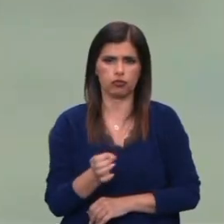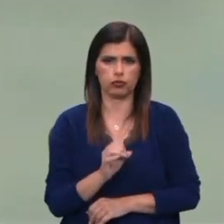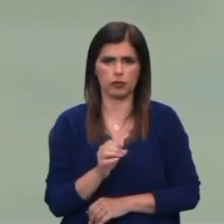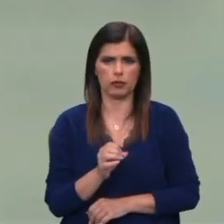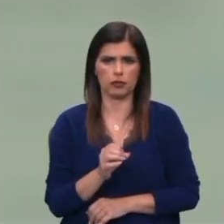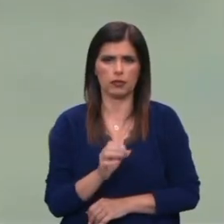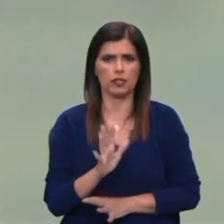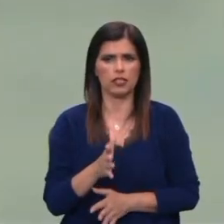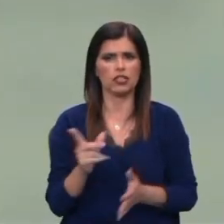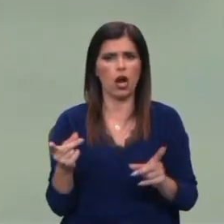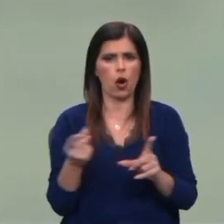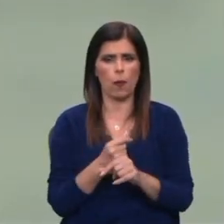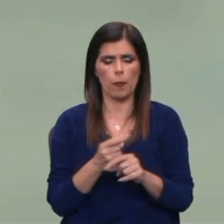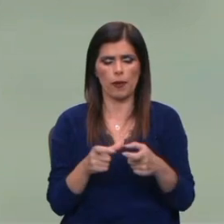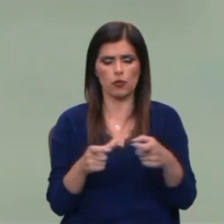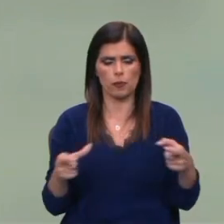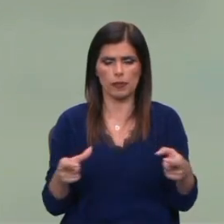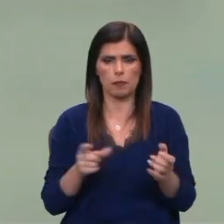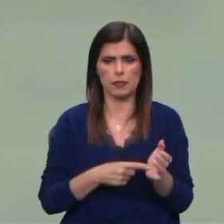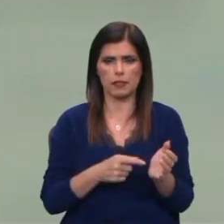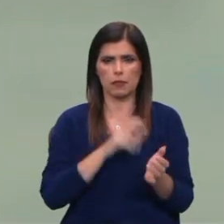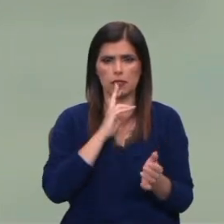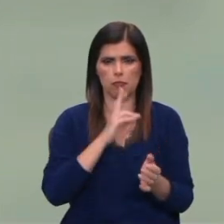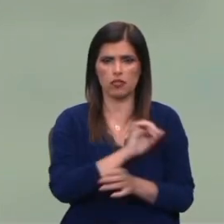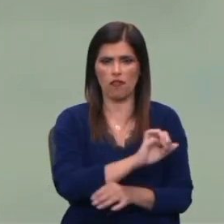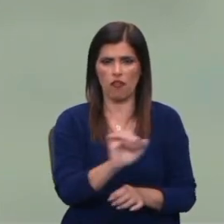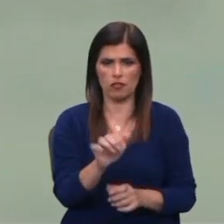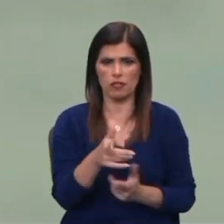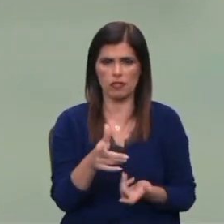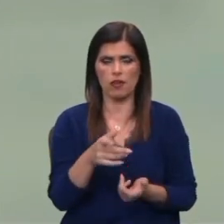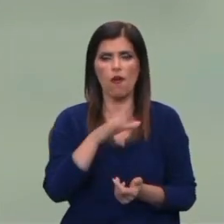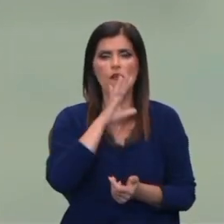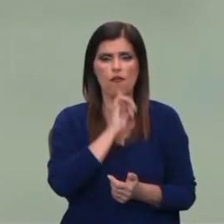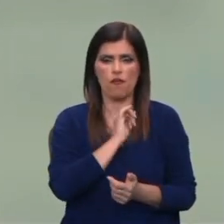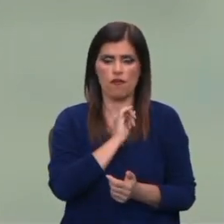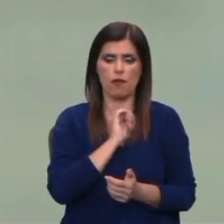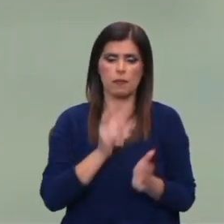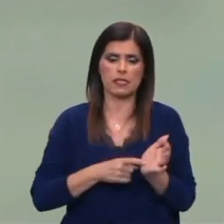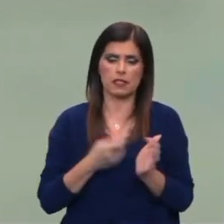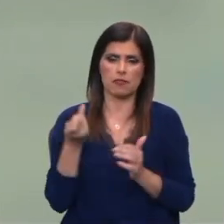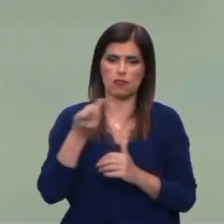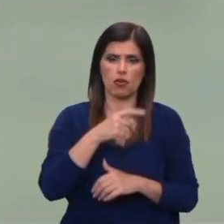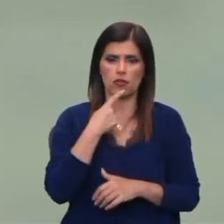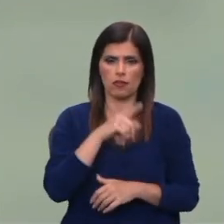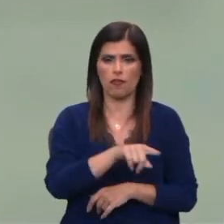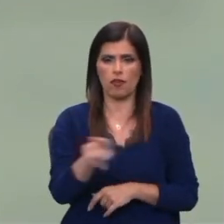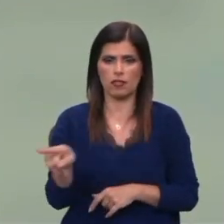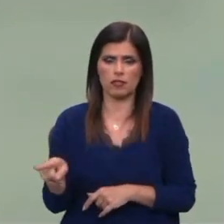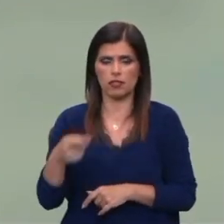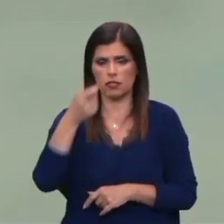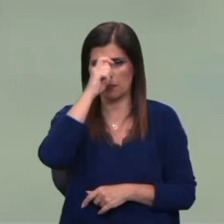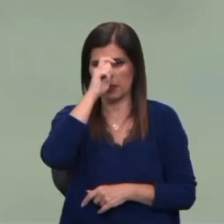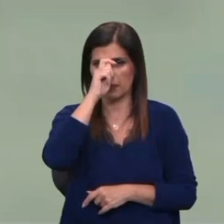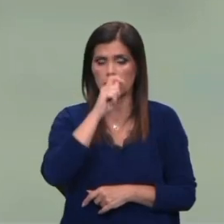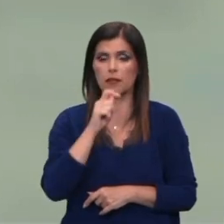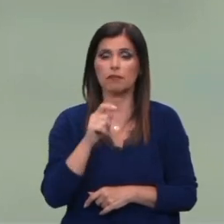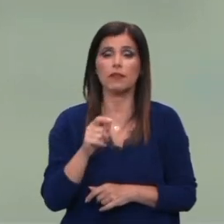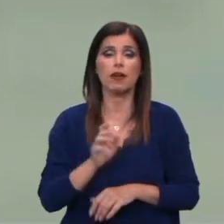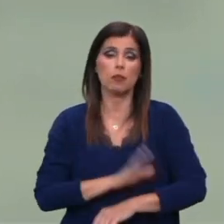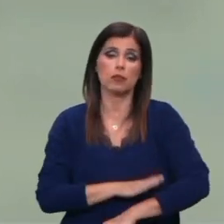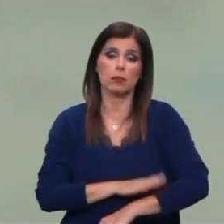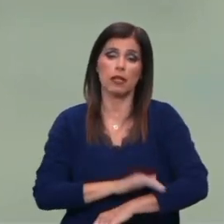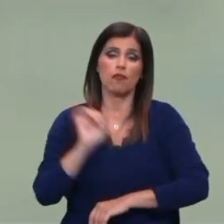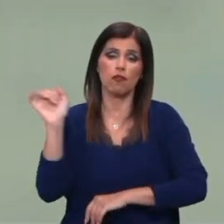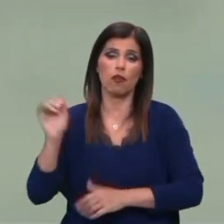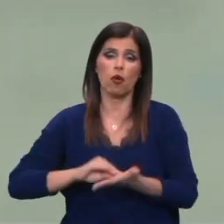Já comprei as passagens, preciso de uma resposta vossa. O meu filho tem de regressar e vocês também não estão a cumprir a vossa parte do